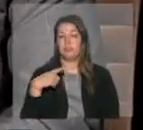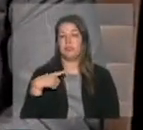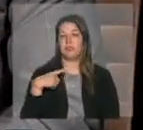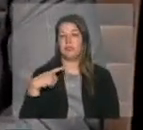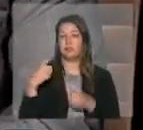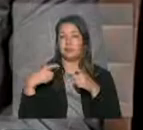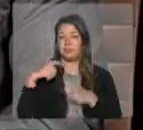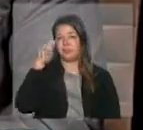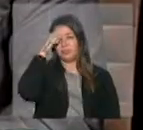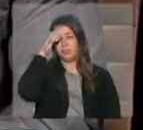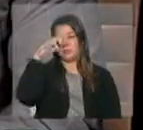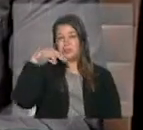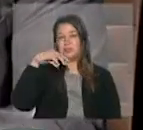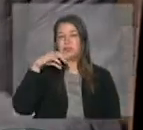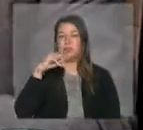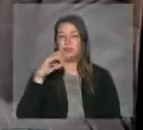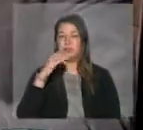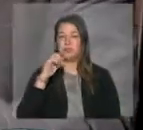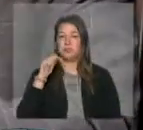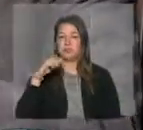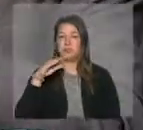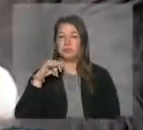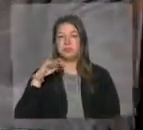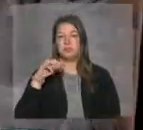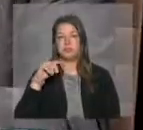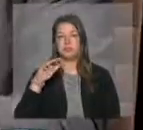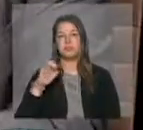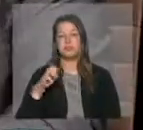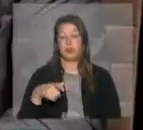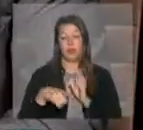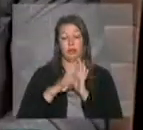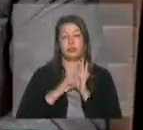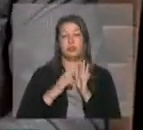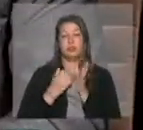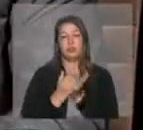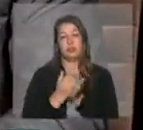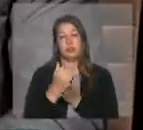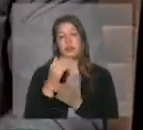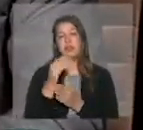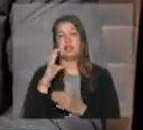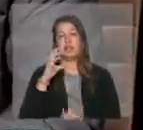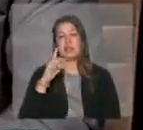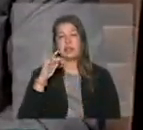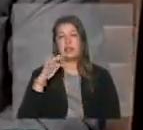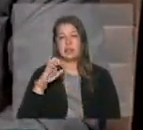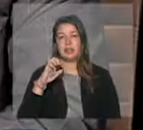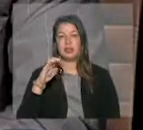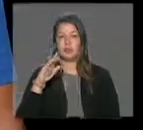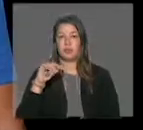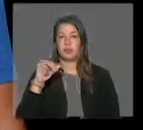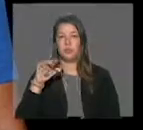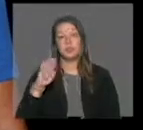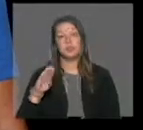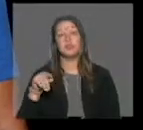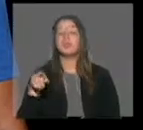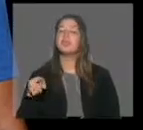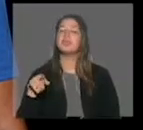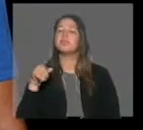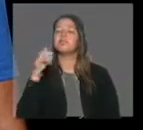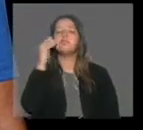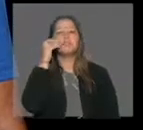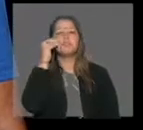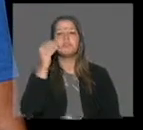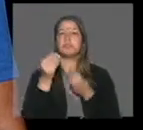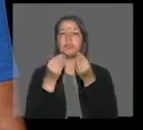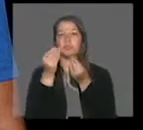em Moçambique antes de se enveredar pelo Cineclube. Como é que foi essa experiência? Bom, na